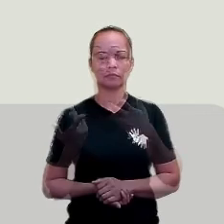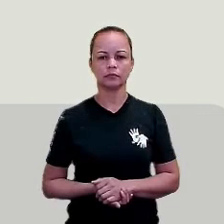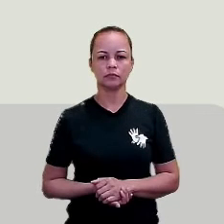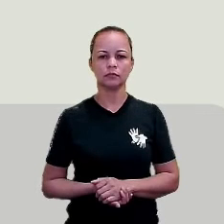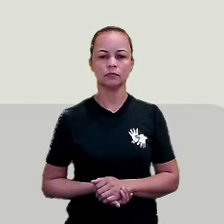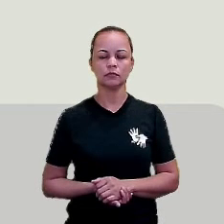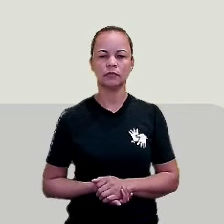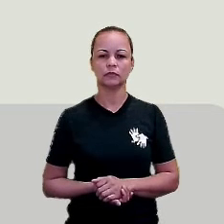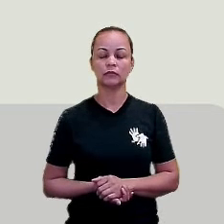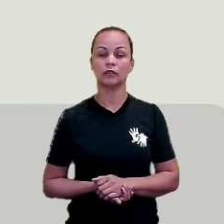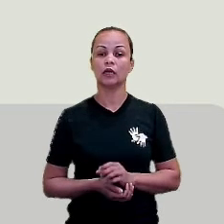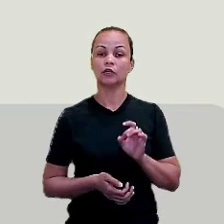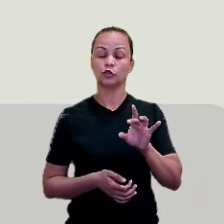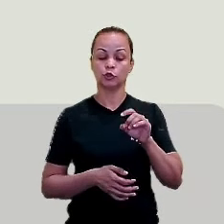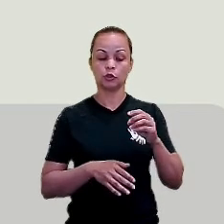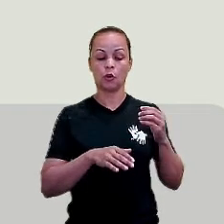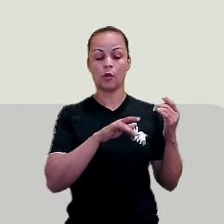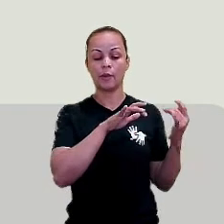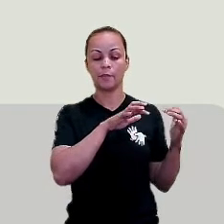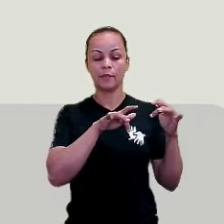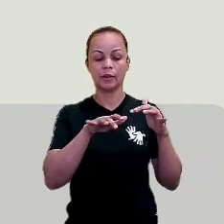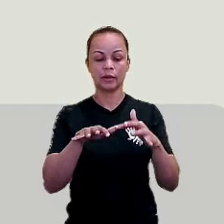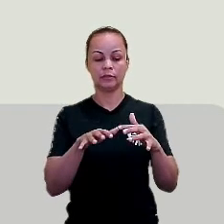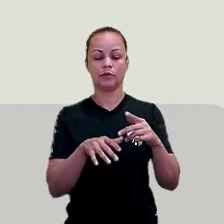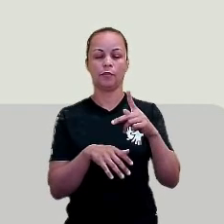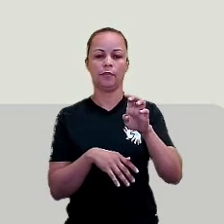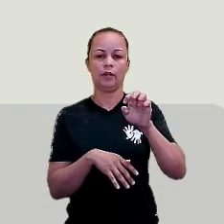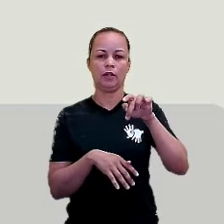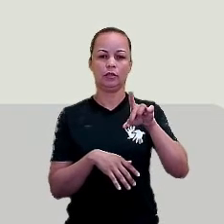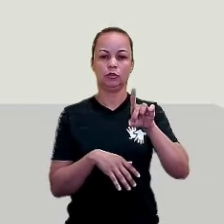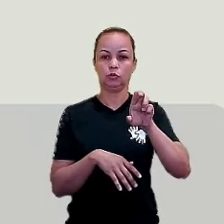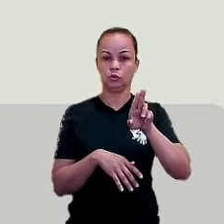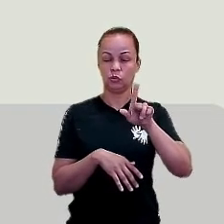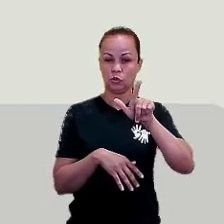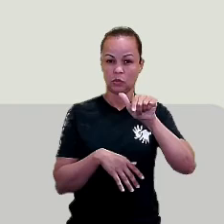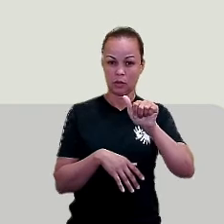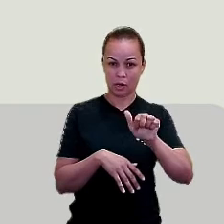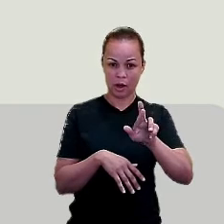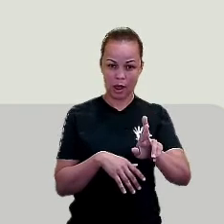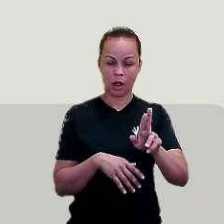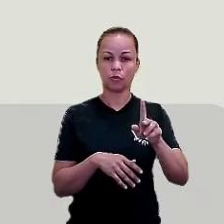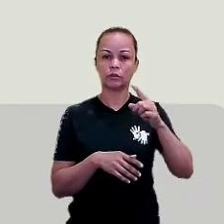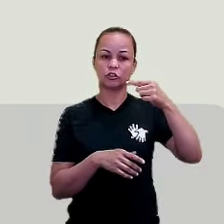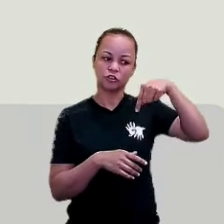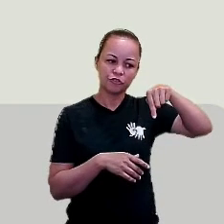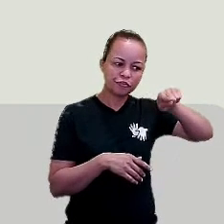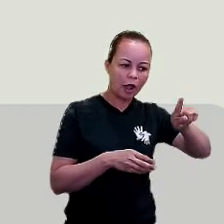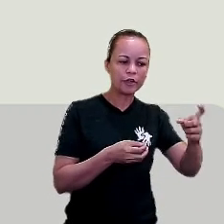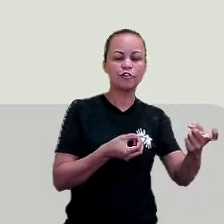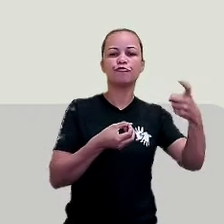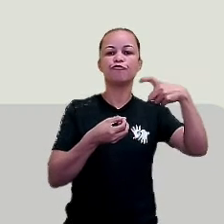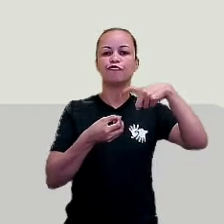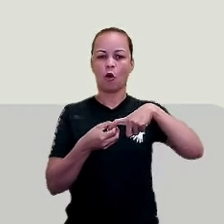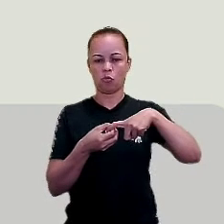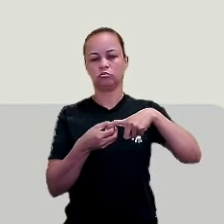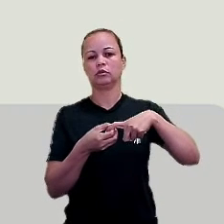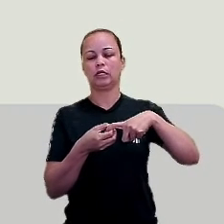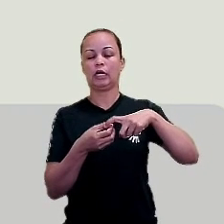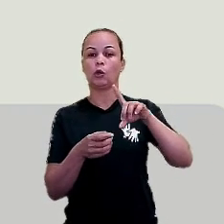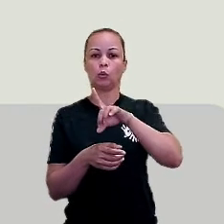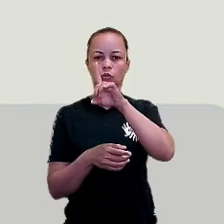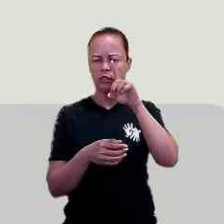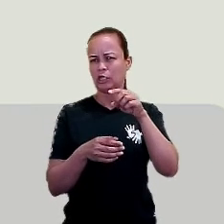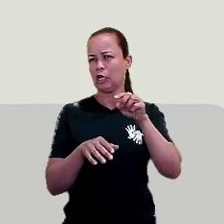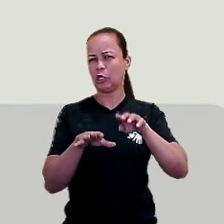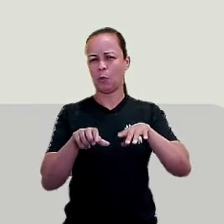dia. Só é migração pendular quando voltamos o mesmo dia. É o ato de ir e vir, mas dentro de um prazo de 24